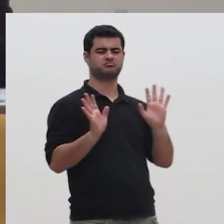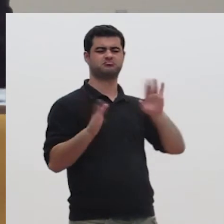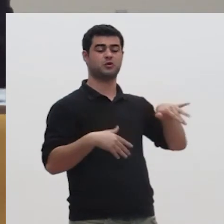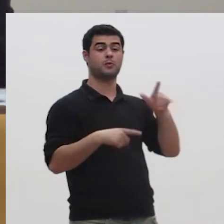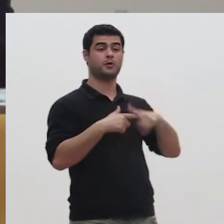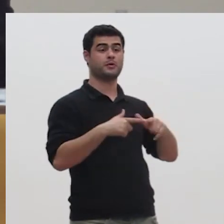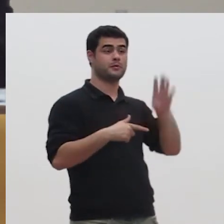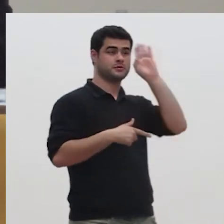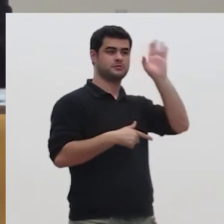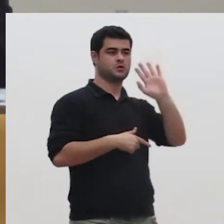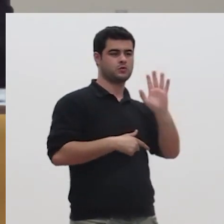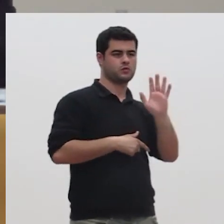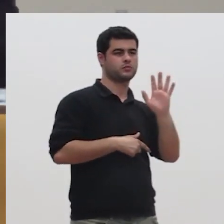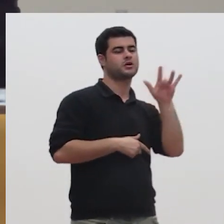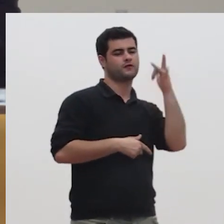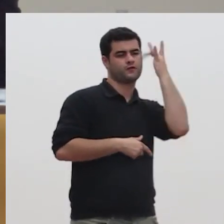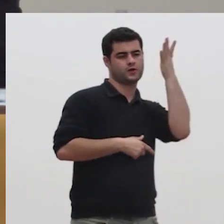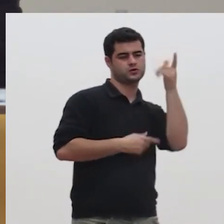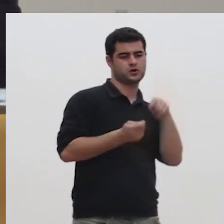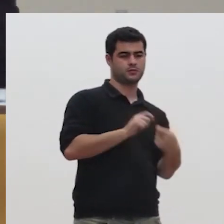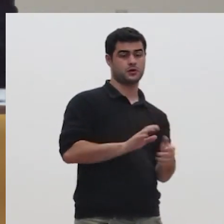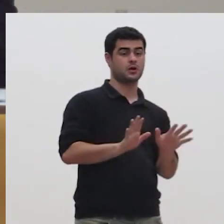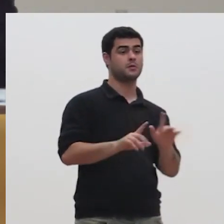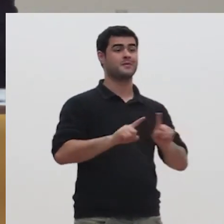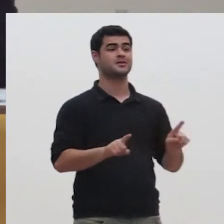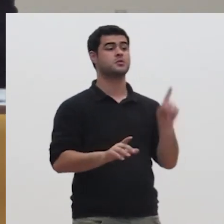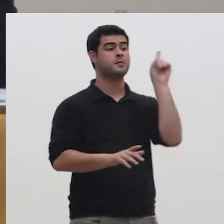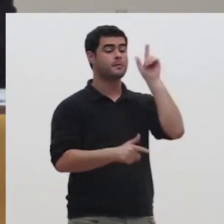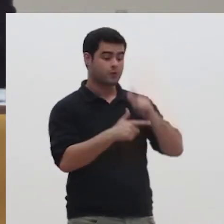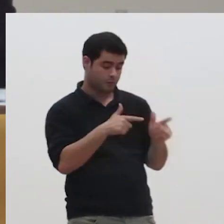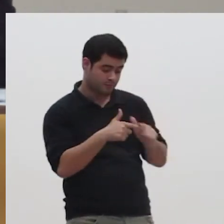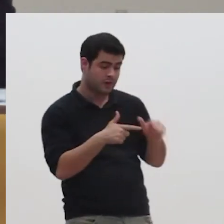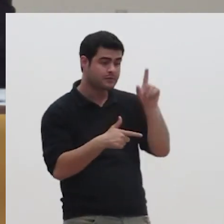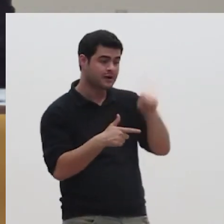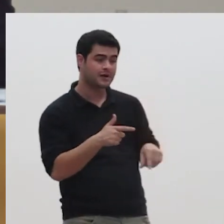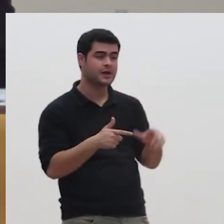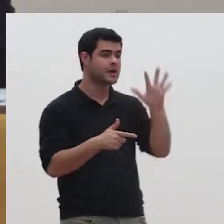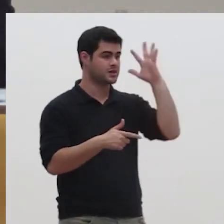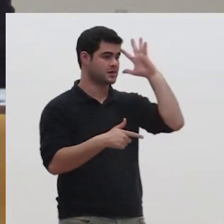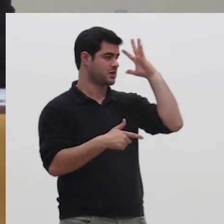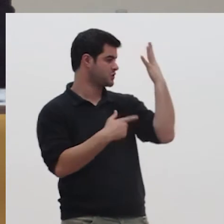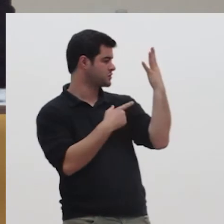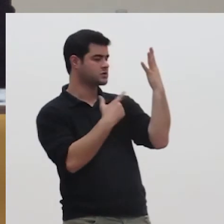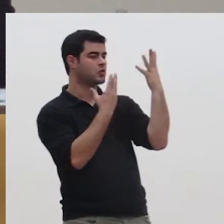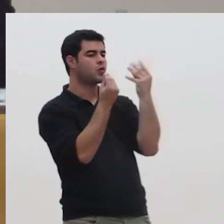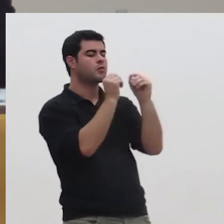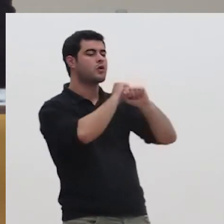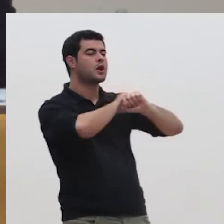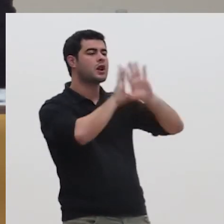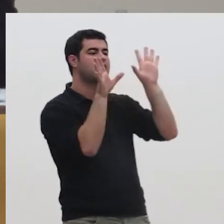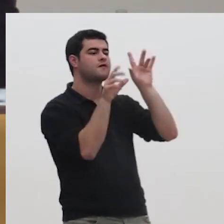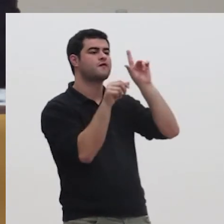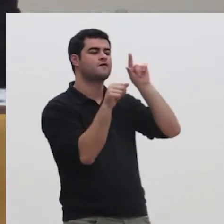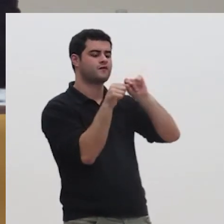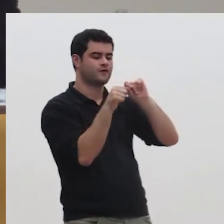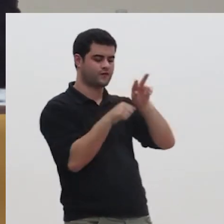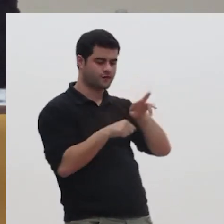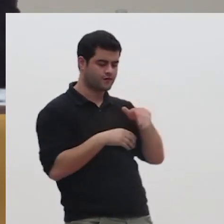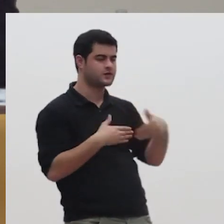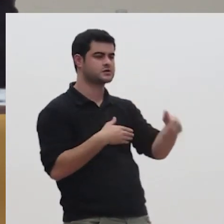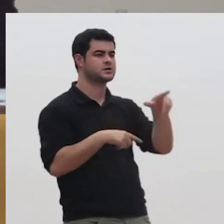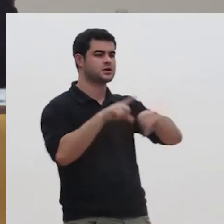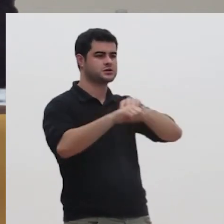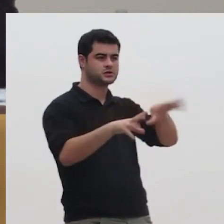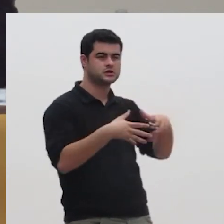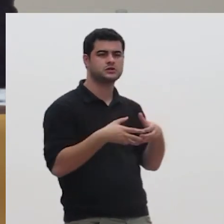5% para 10% e adequar. O problema é que a resolução não esclarece como é feita a seleção dos técnicos